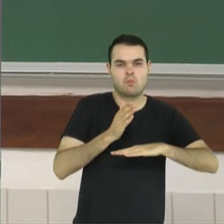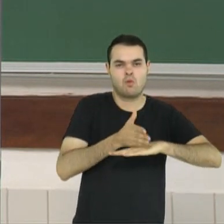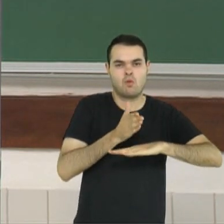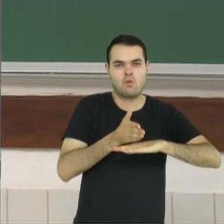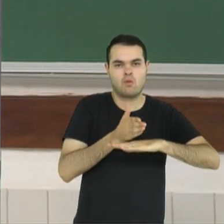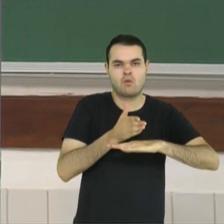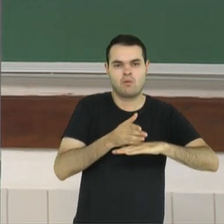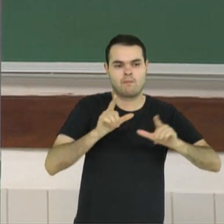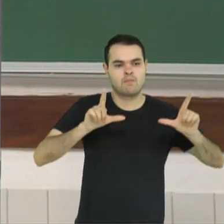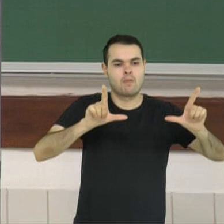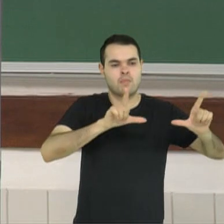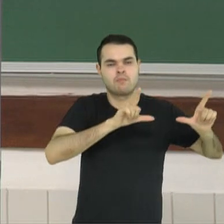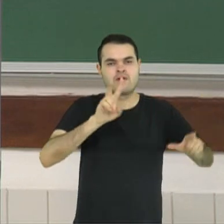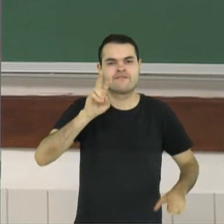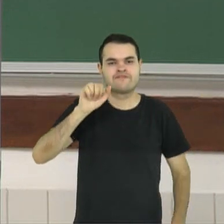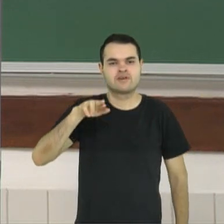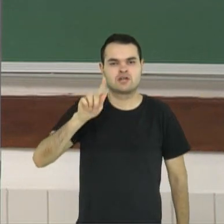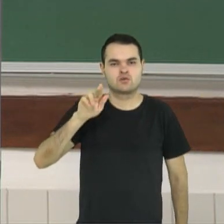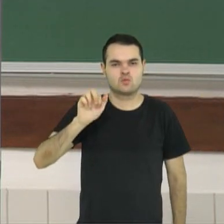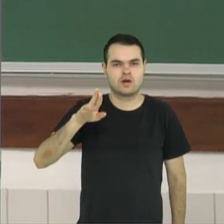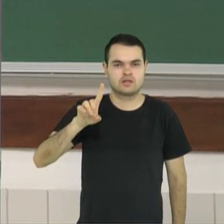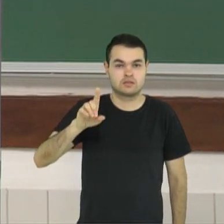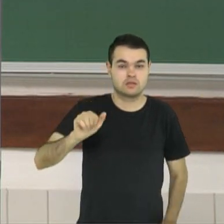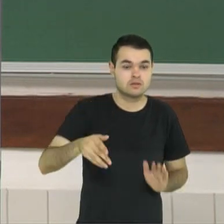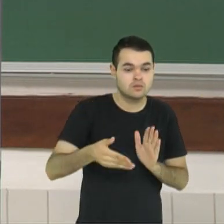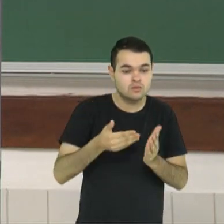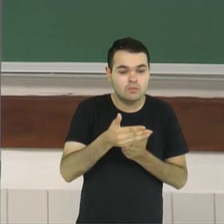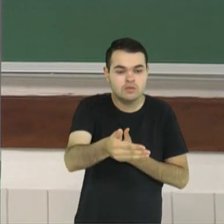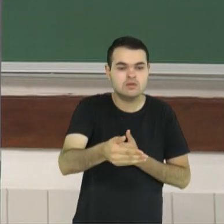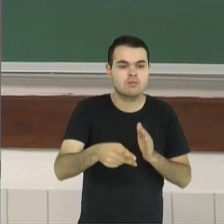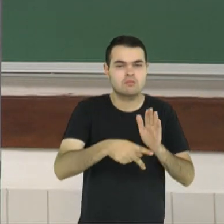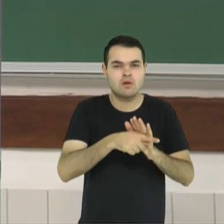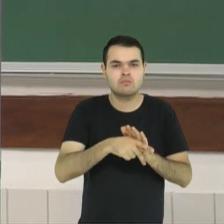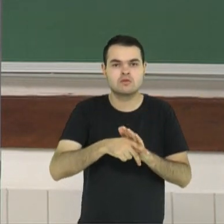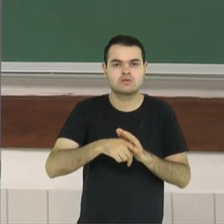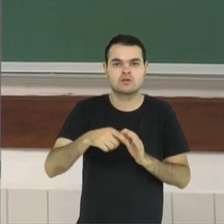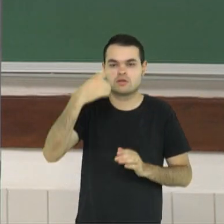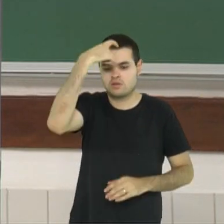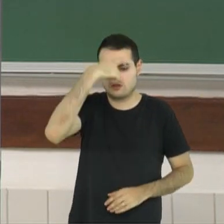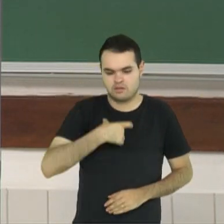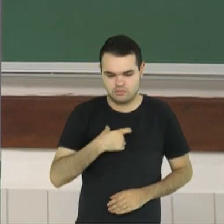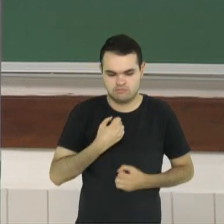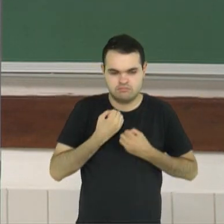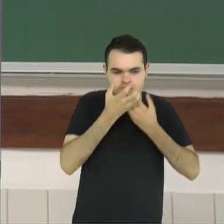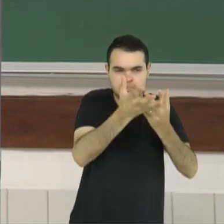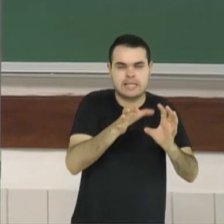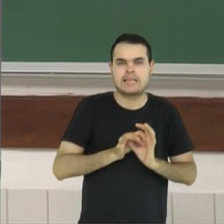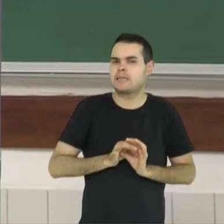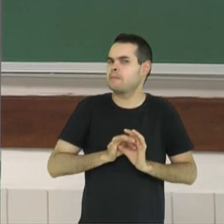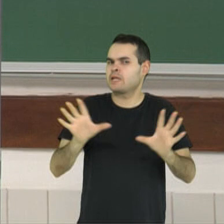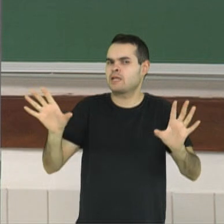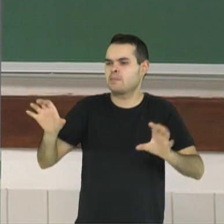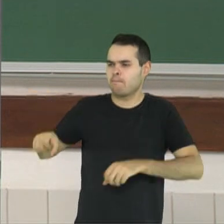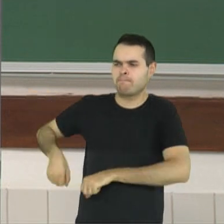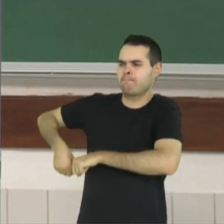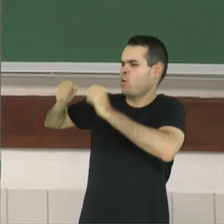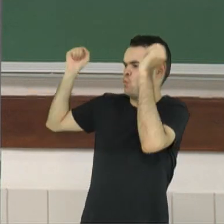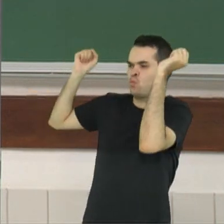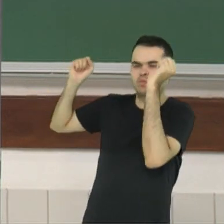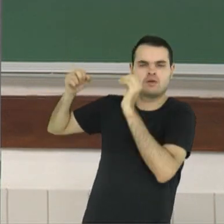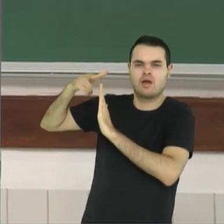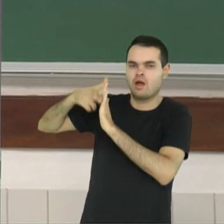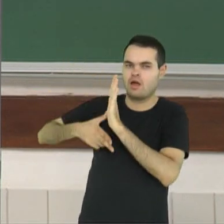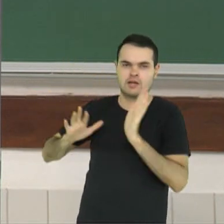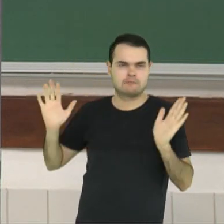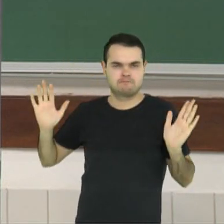as primeiras vanguardas, a arte começou o quê? A fazer a expressão individual da pessoa. Ele tinha que ter a liberdade de se romper com aquelas regras. Só